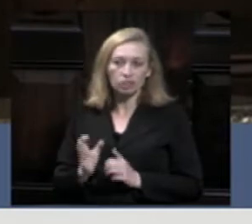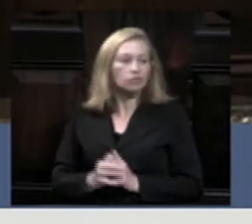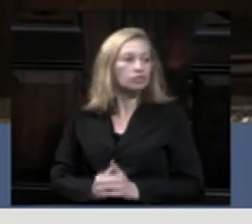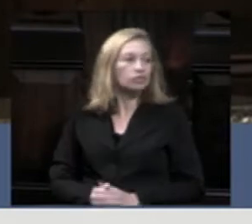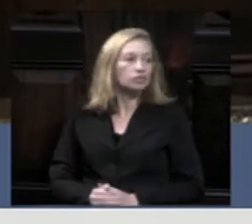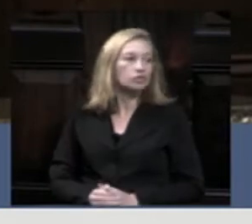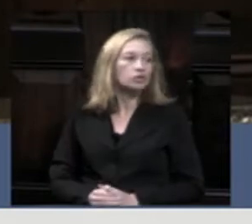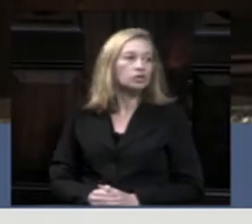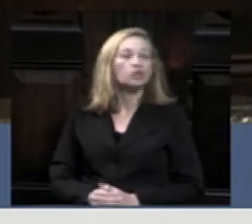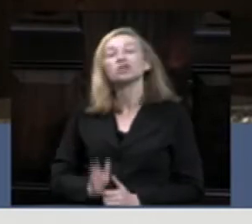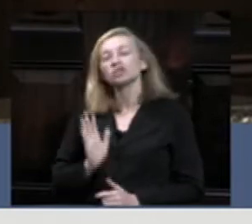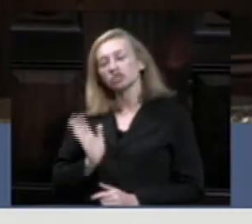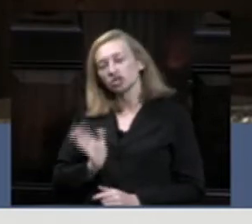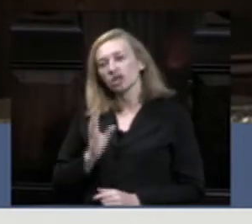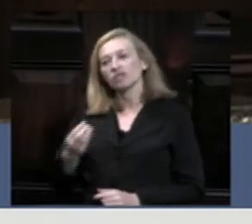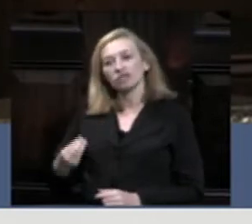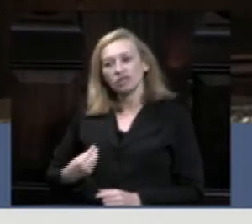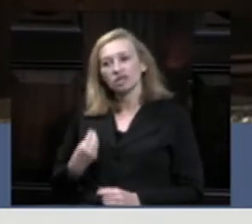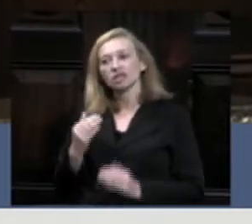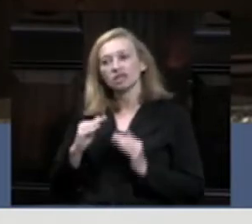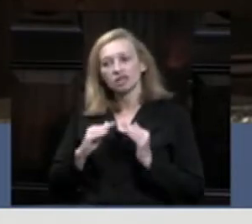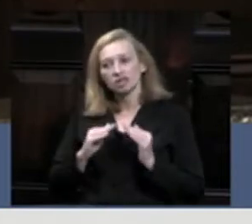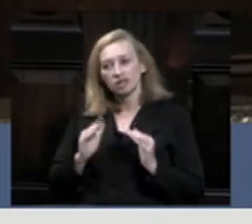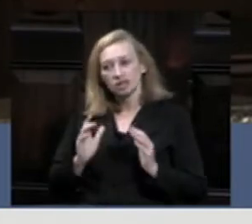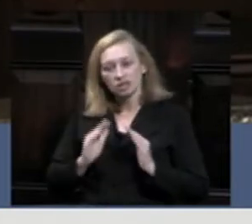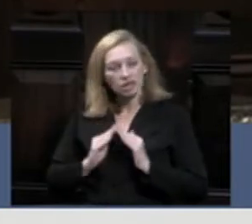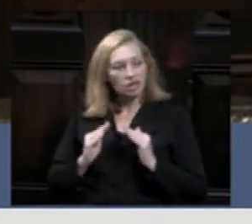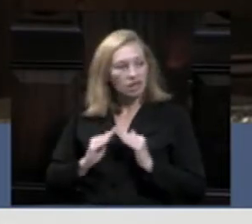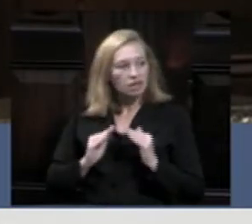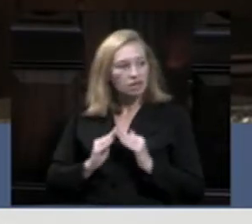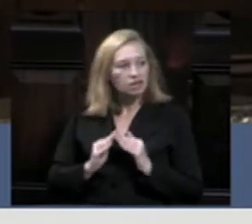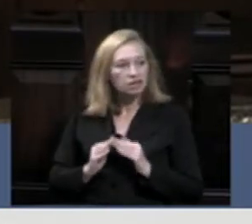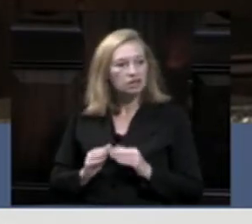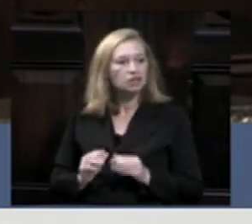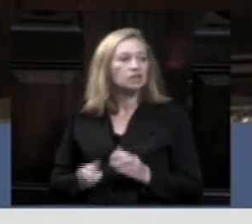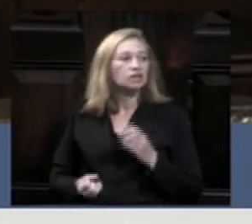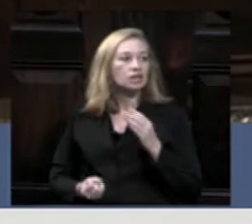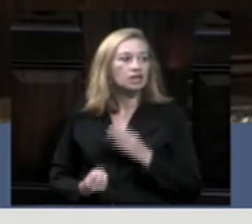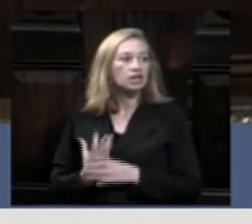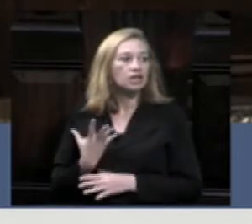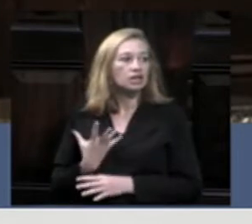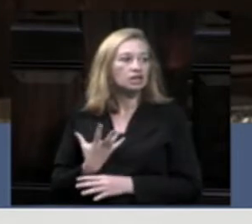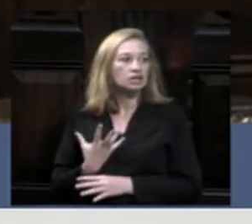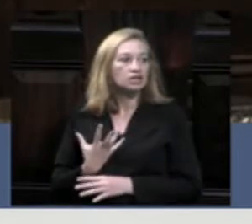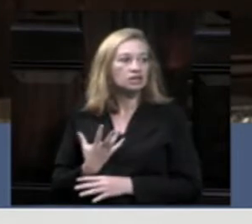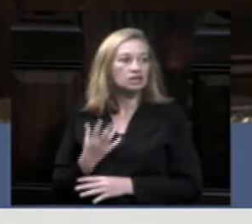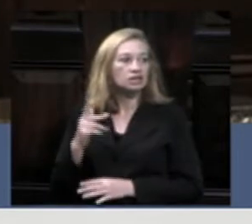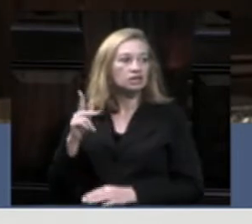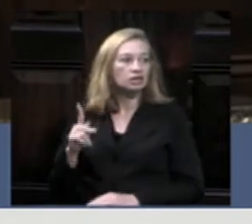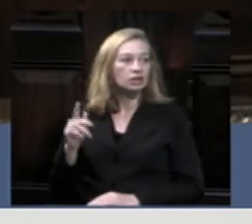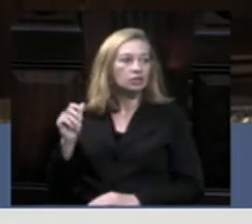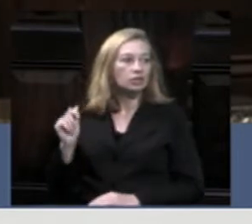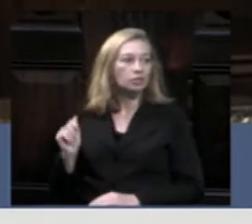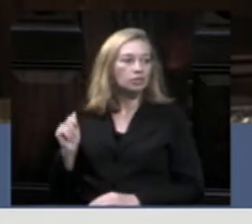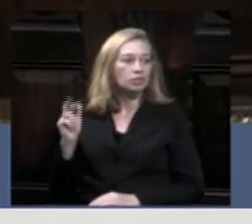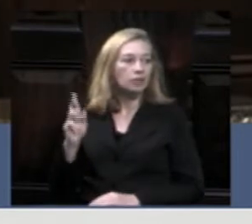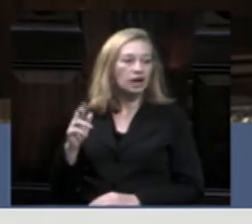Eu já estava nesta casa quando da criação do Parque da Serra da